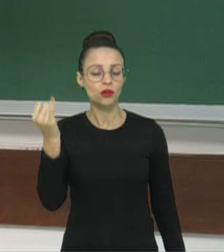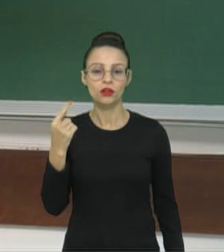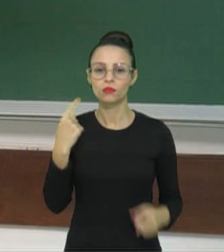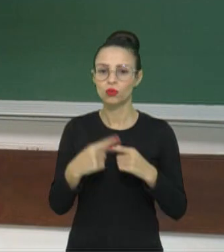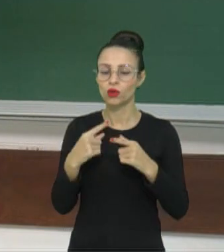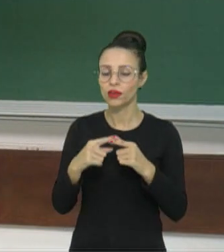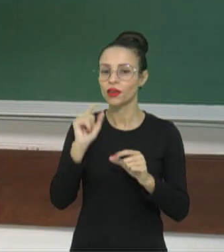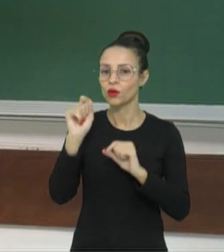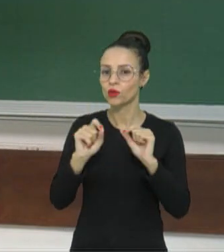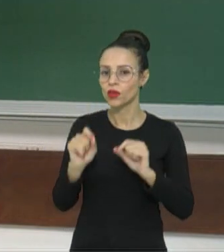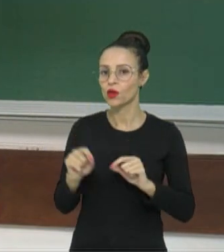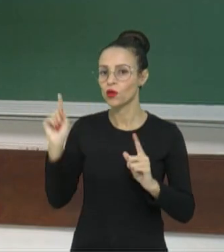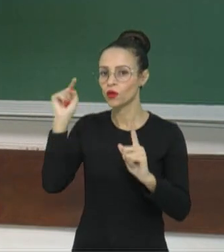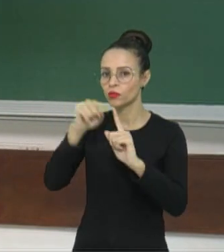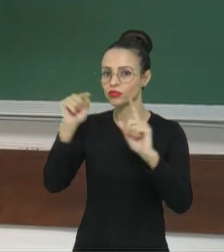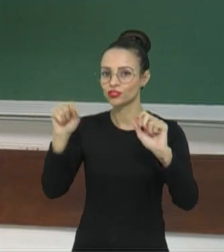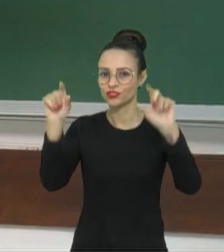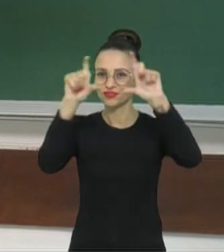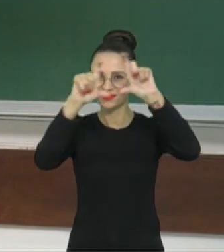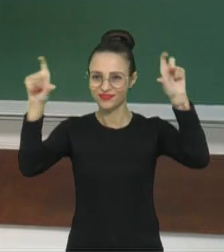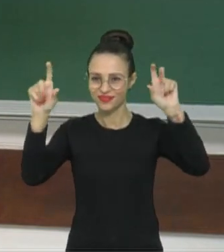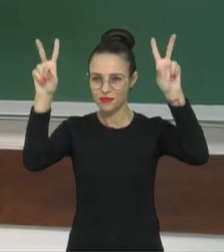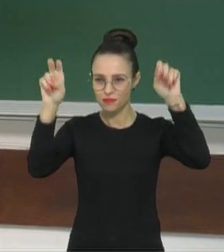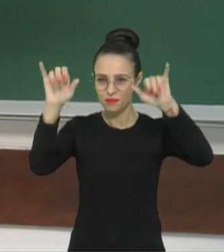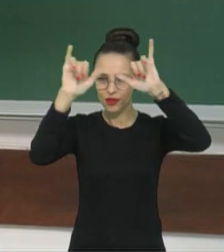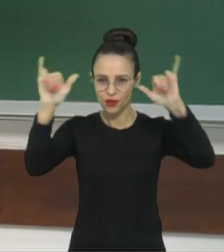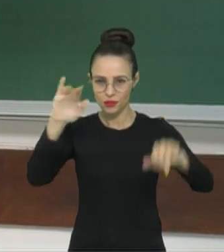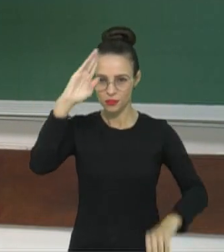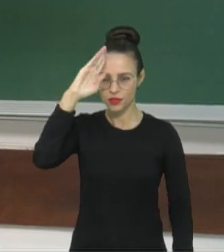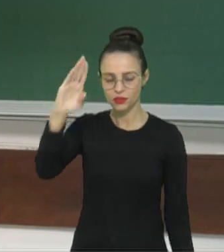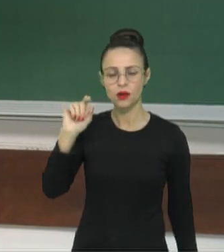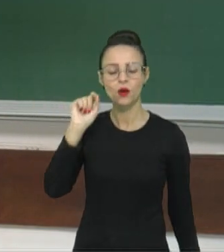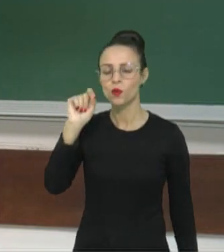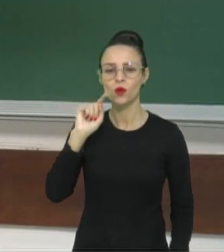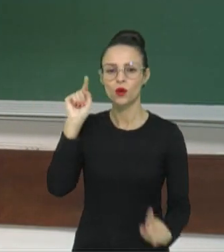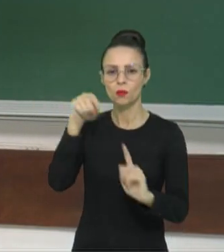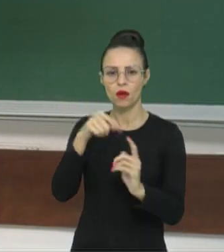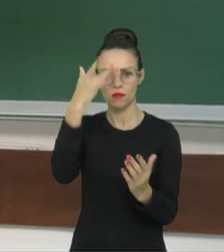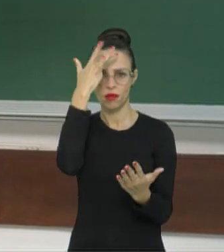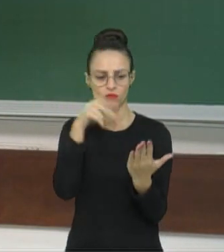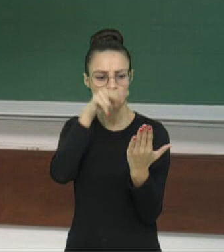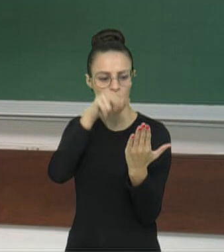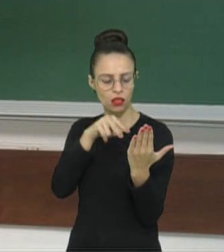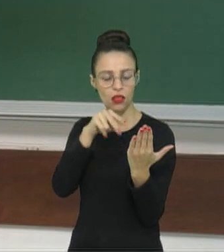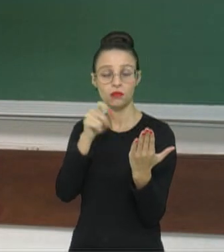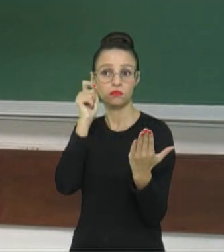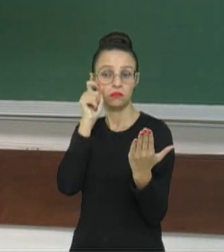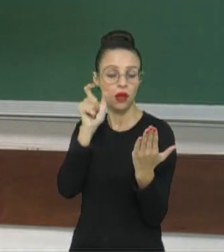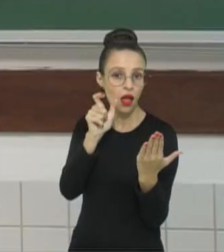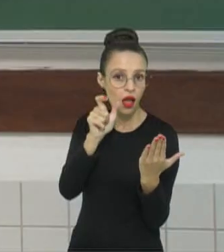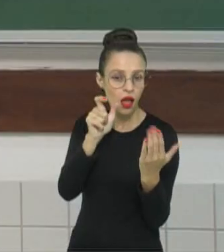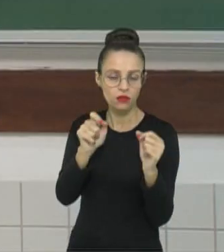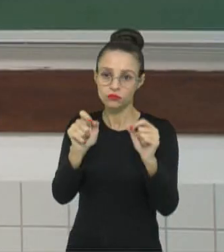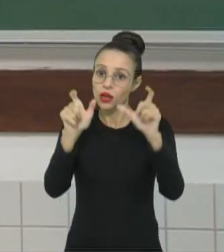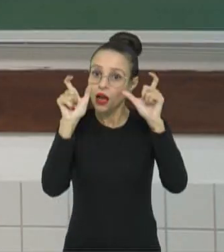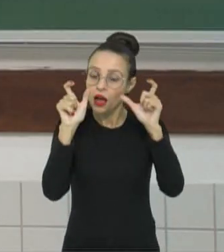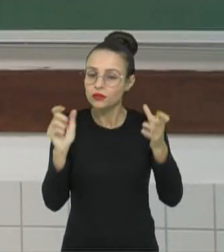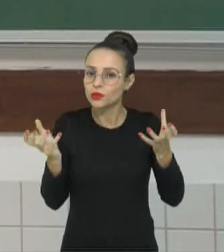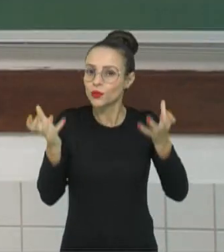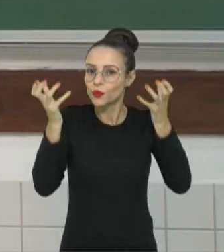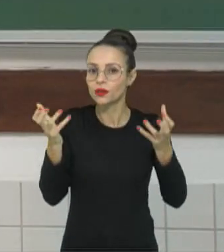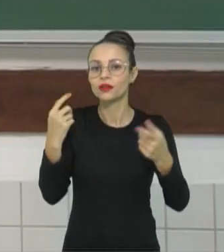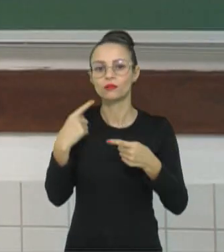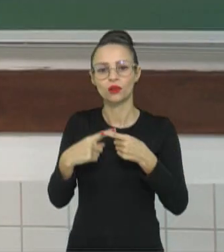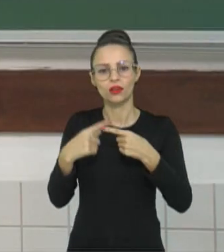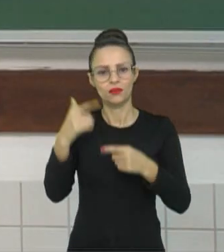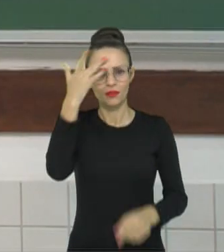a atenção do leitor. Então, a pessoa que lê o título ali da notícia, essa manchete, ela vai precisar fazer o quê? Ela vai precisar